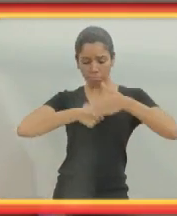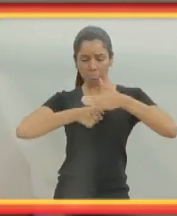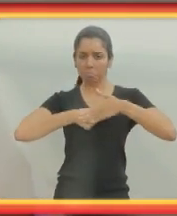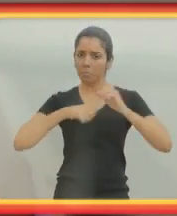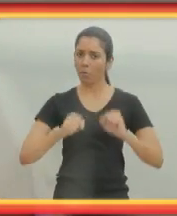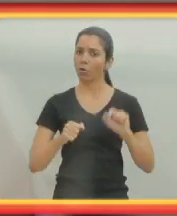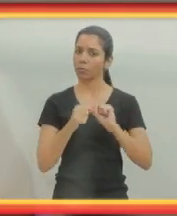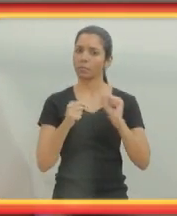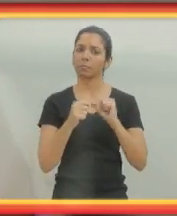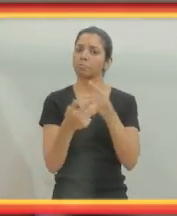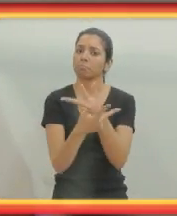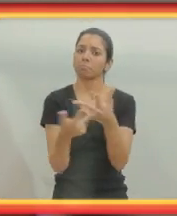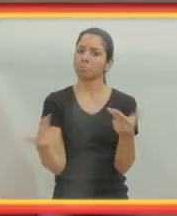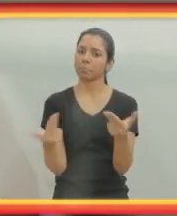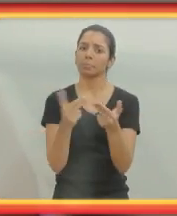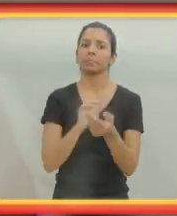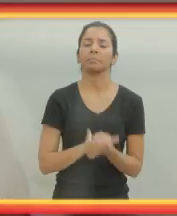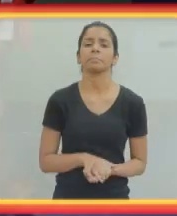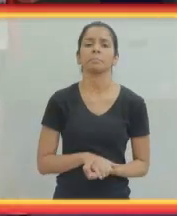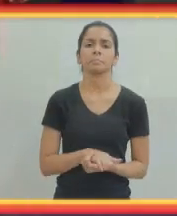ele